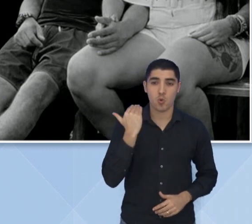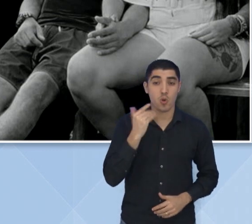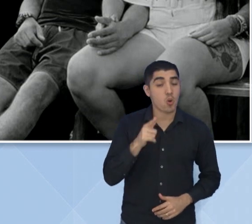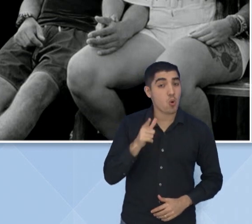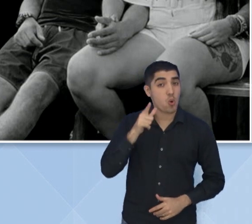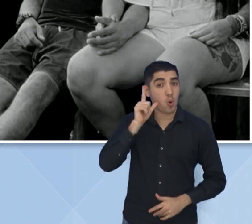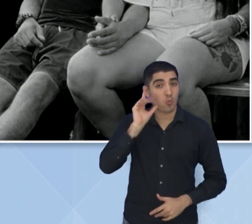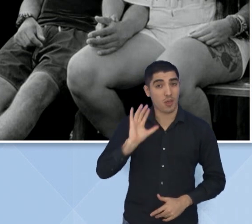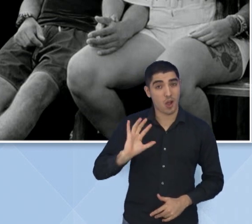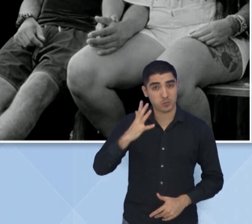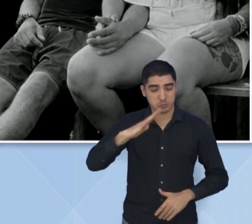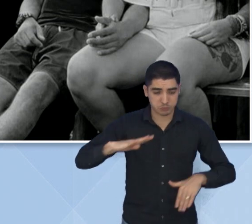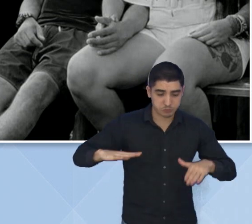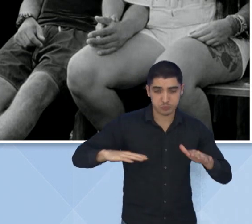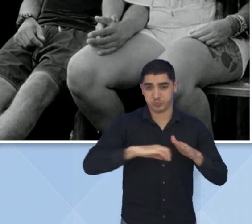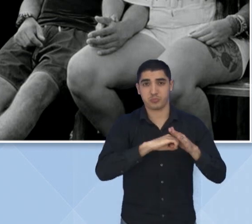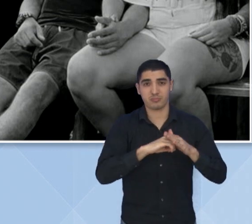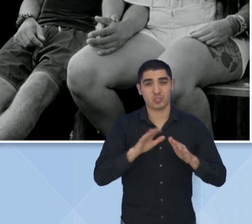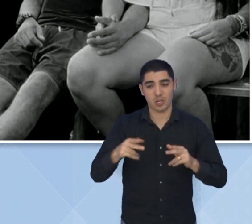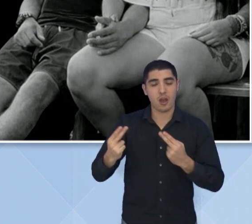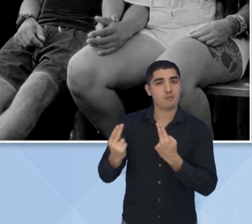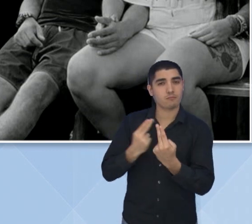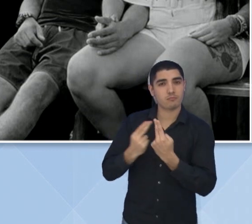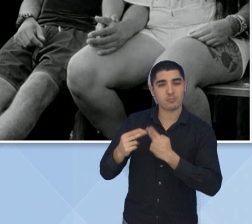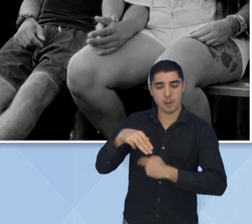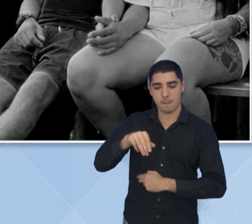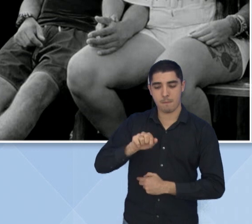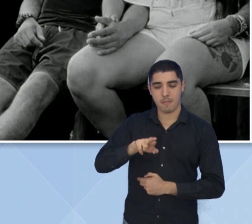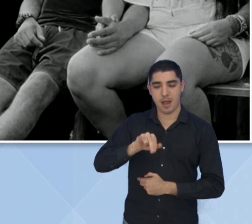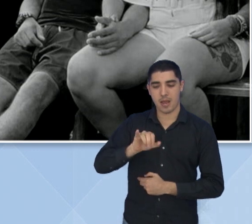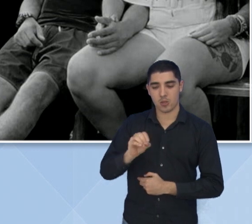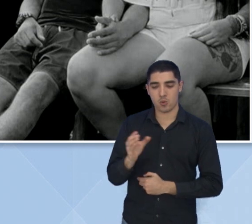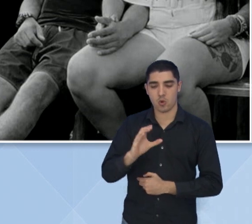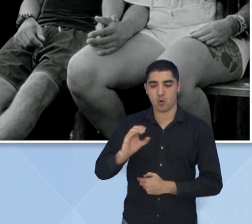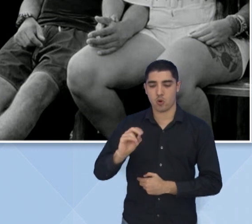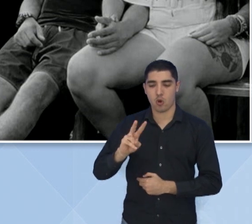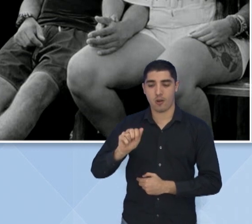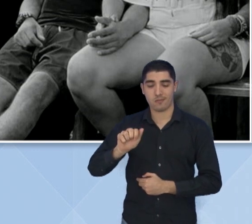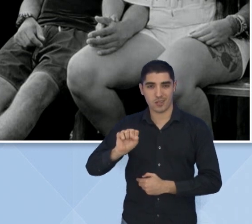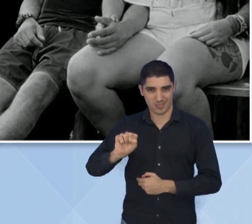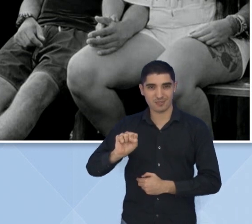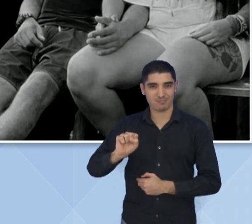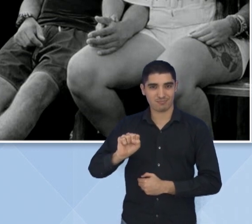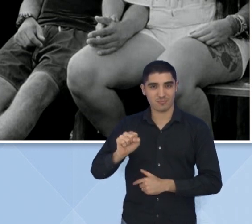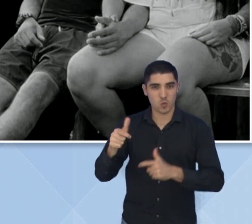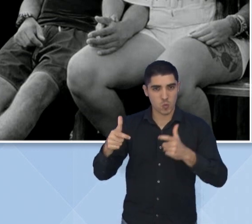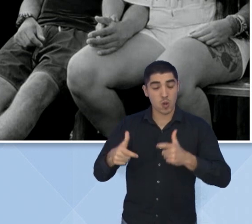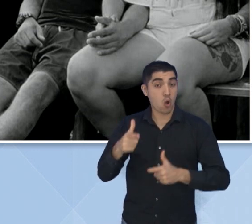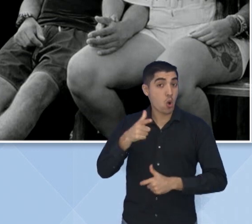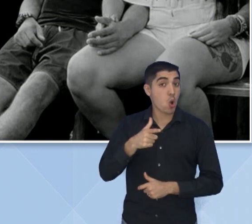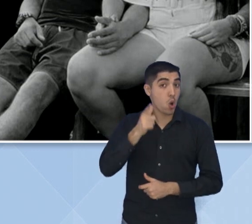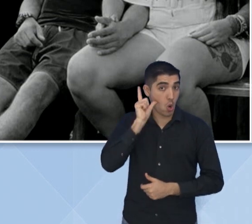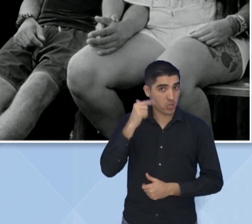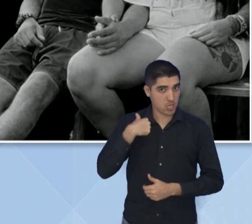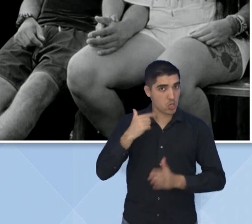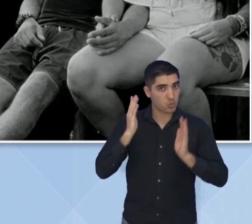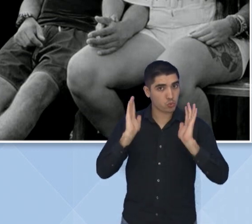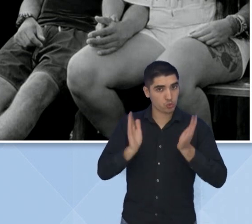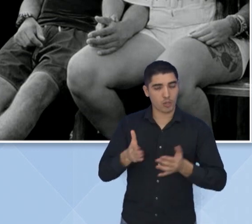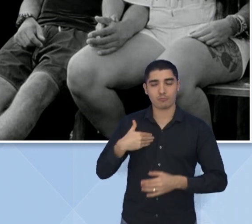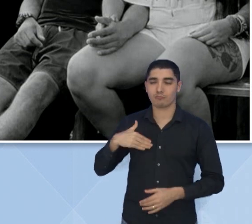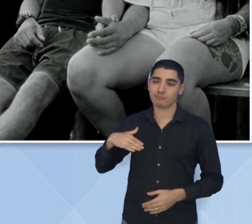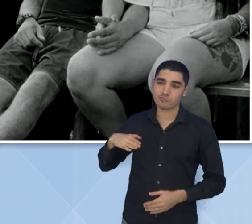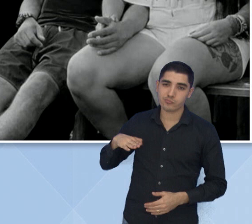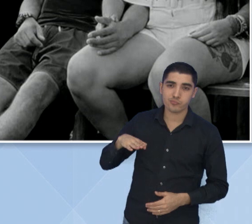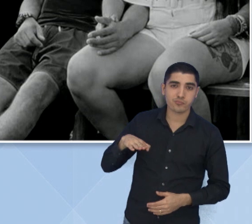ontem, na Mário Covas, sob o viaduto Talim. Eu passei pelo local ontem, no momento